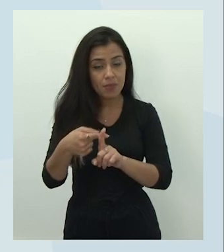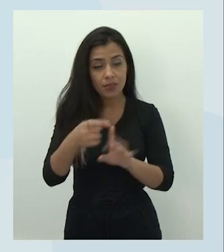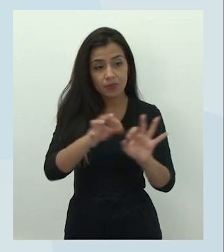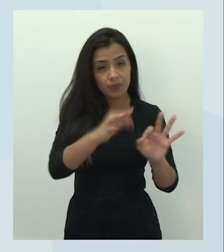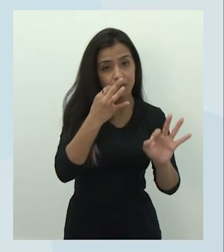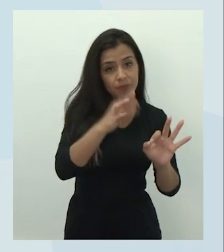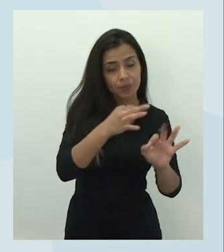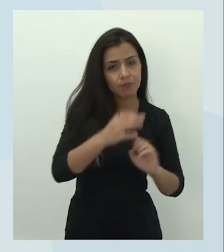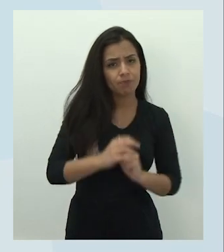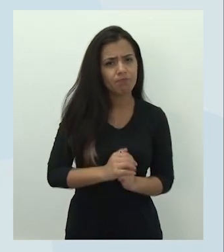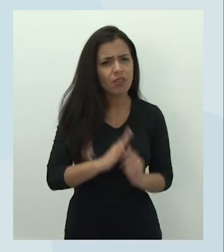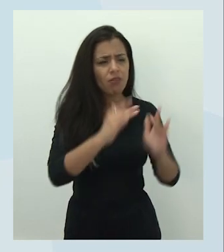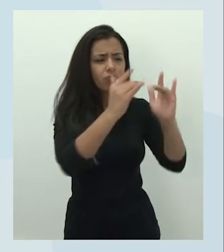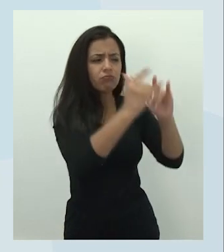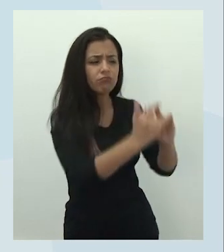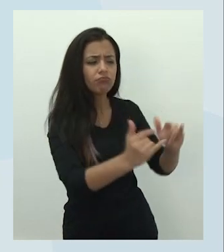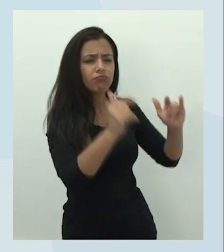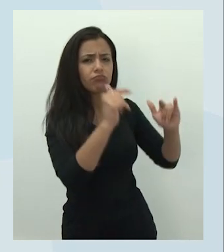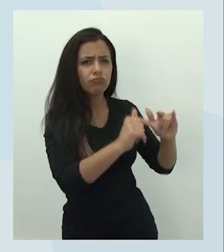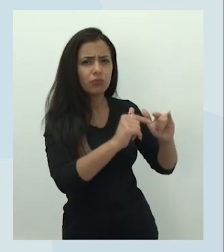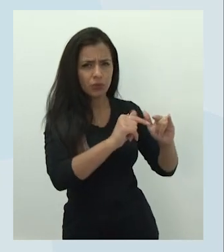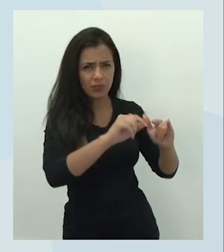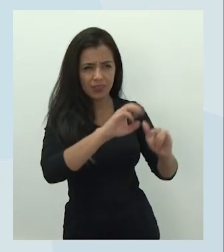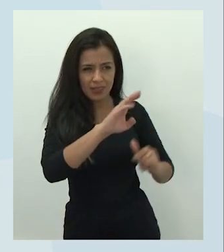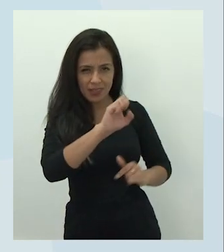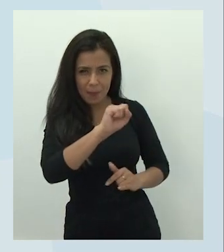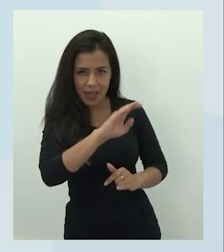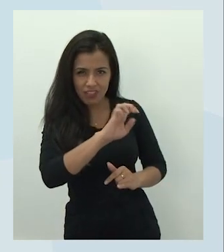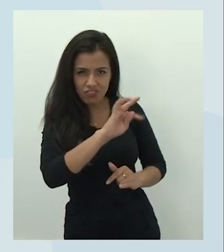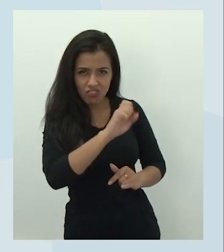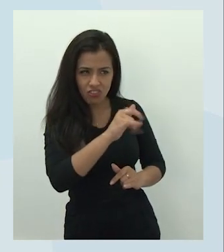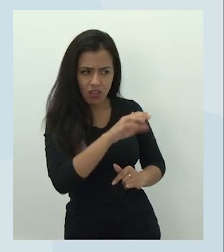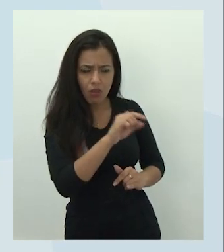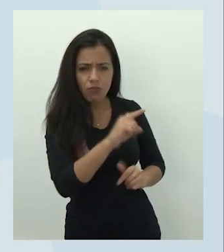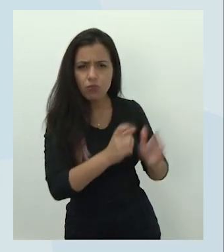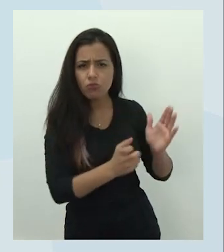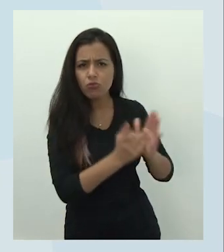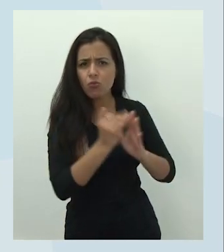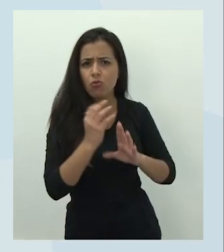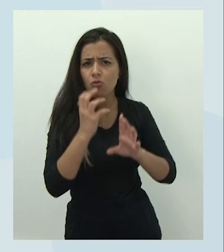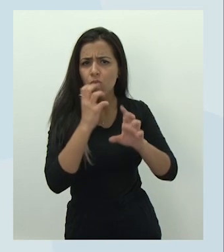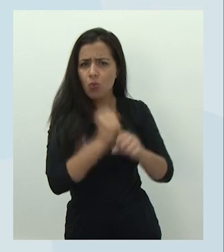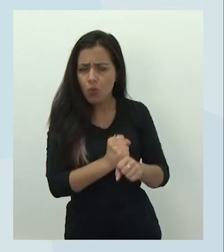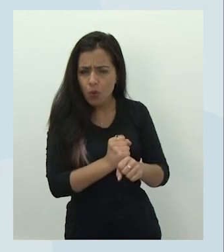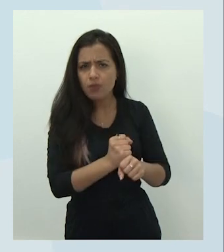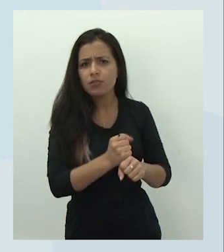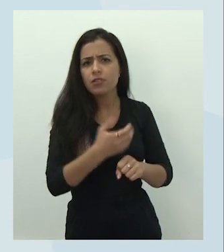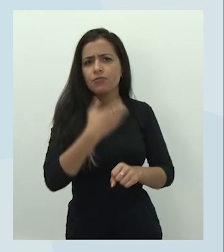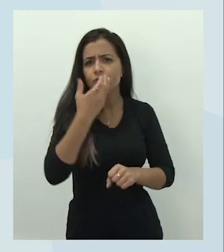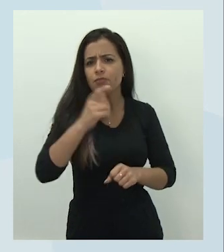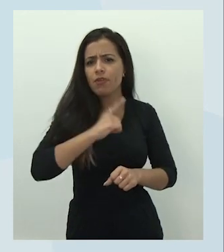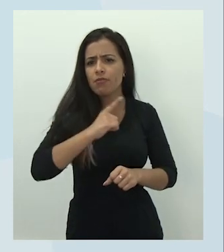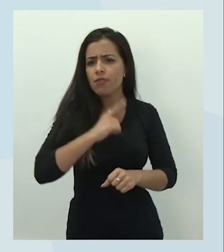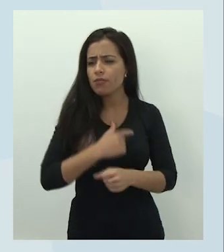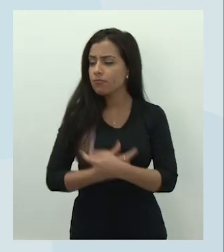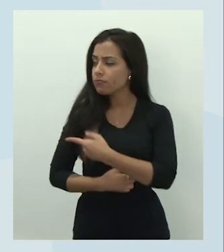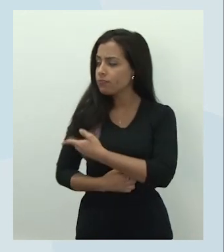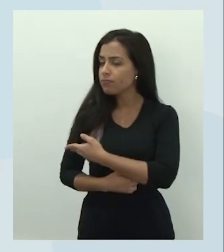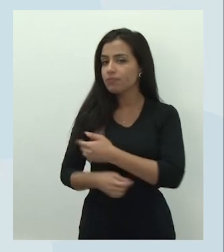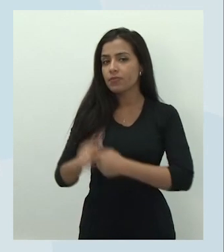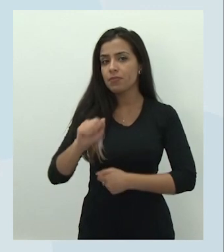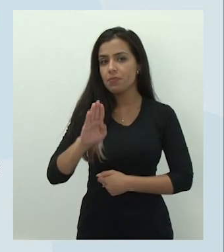de seu Sebastião? B. Qual é a sequência das cores das frutas? Pode passar na próxima